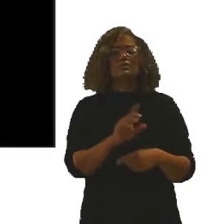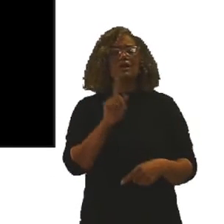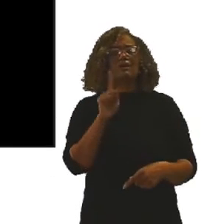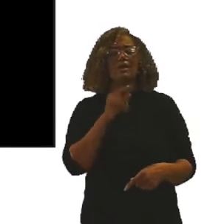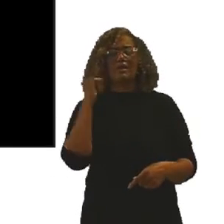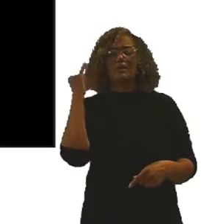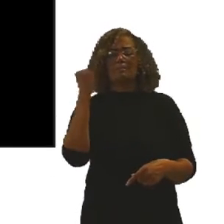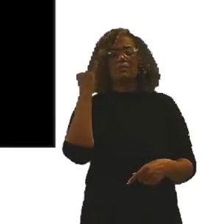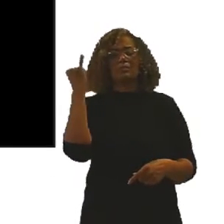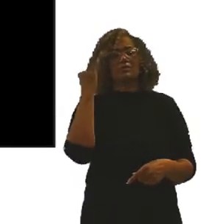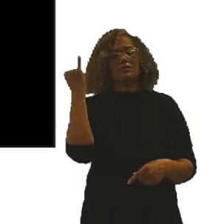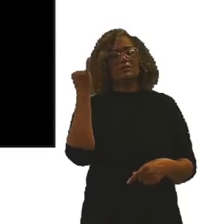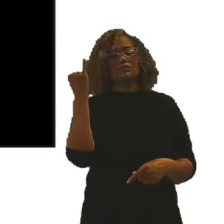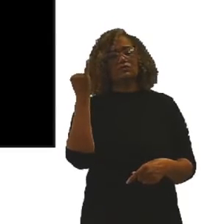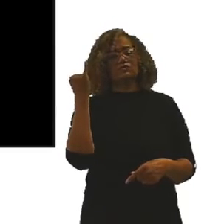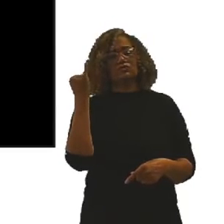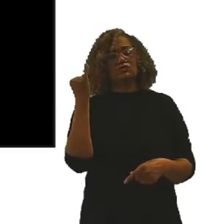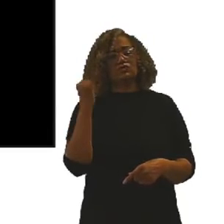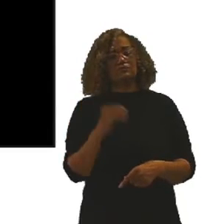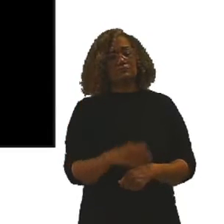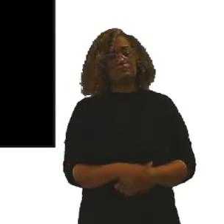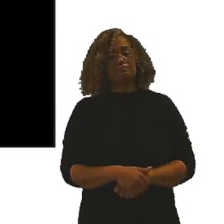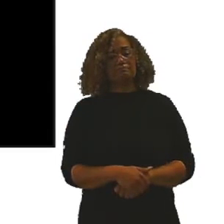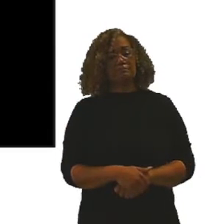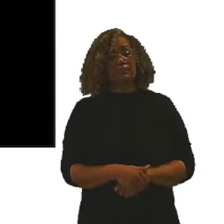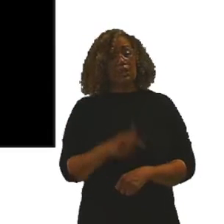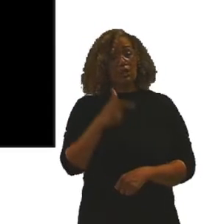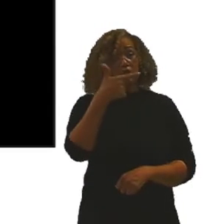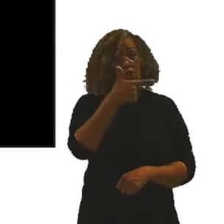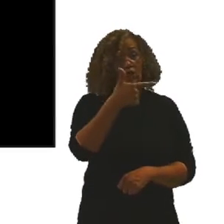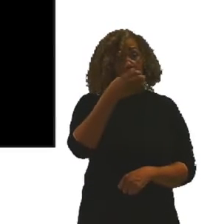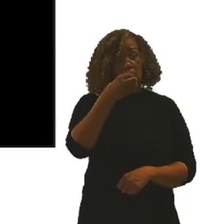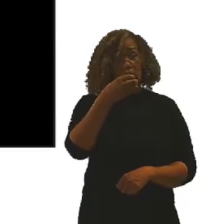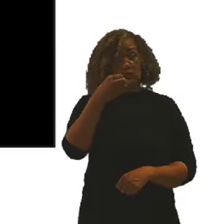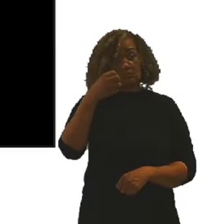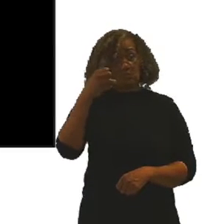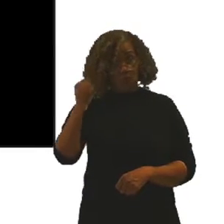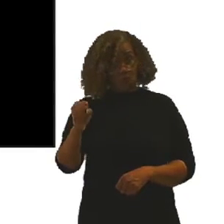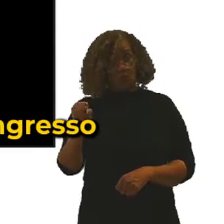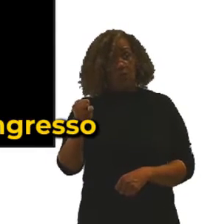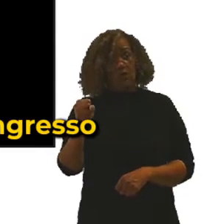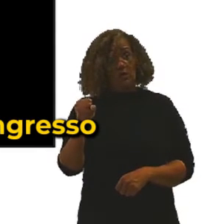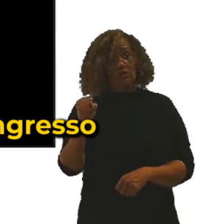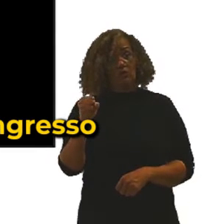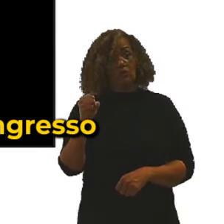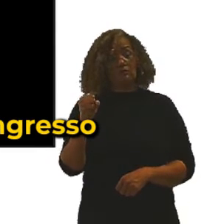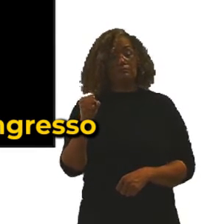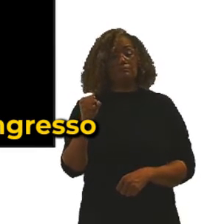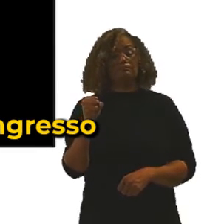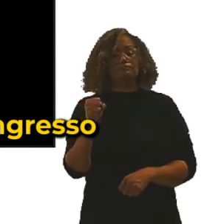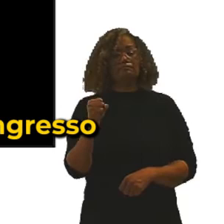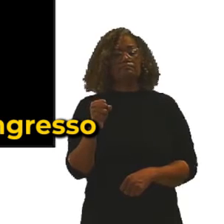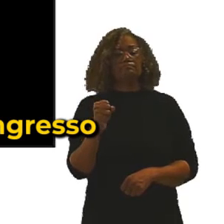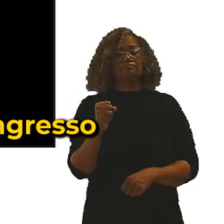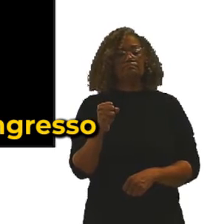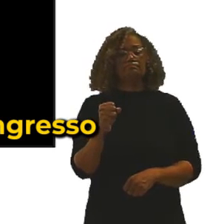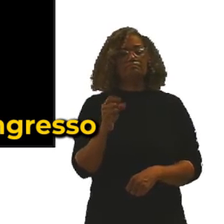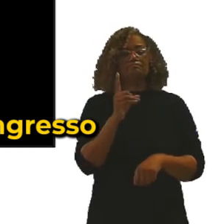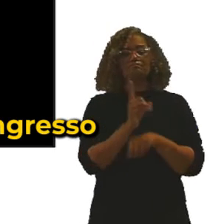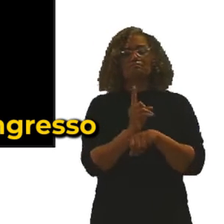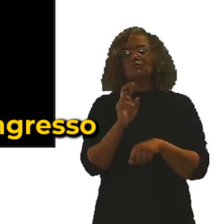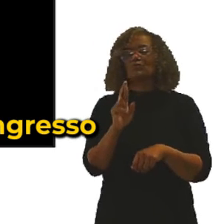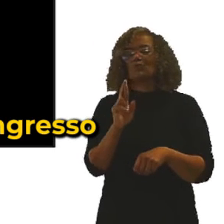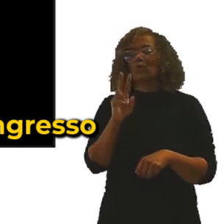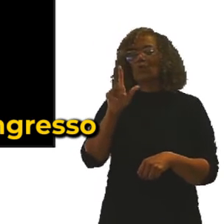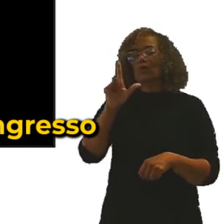homem. Eu estive em 2008, doutora Luciana, num primeiro